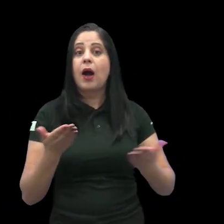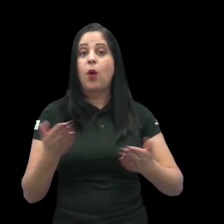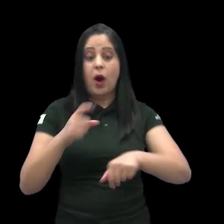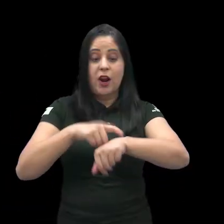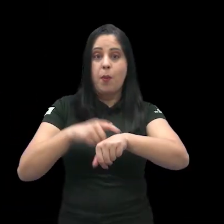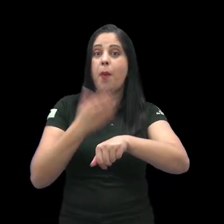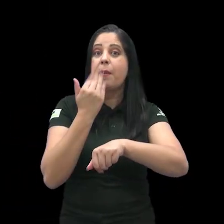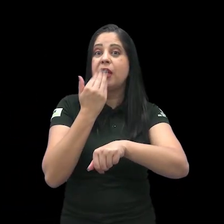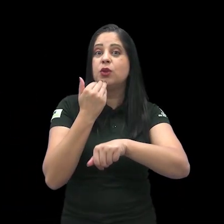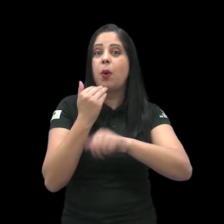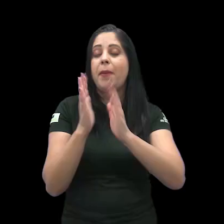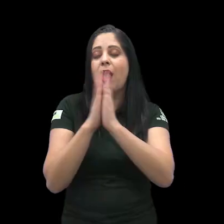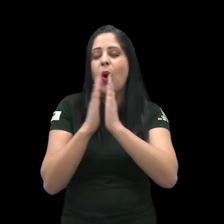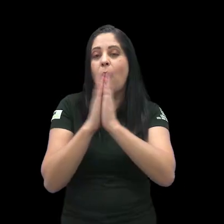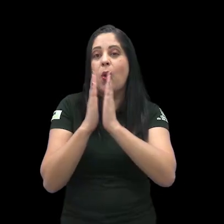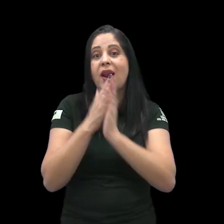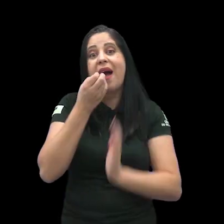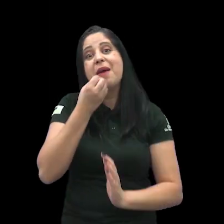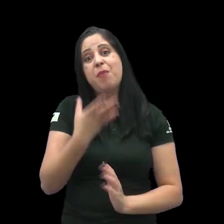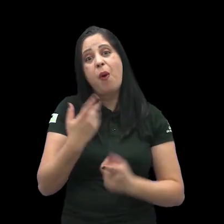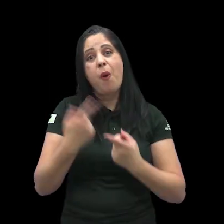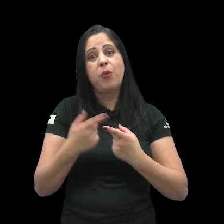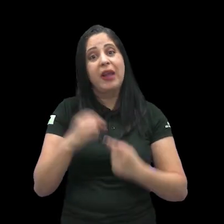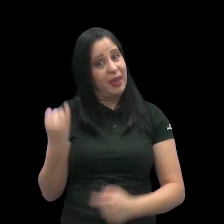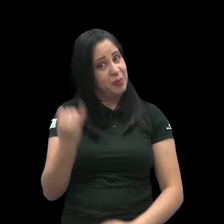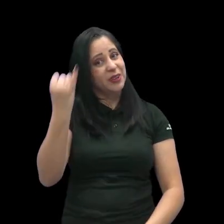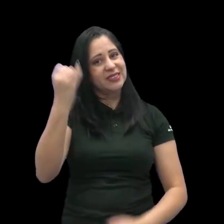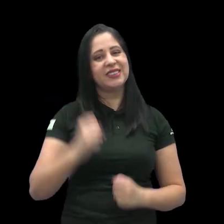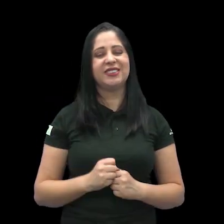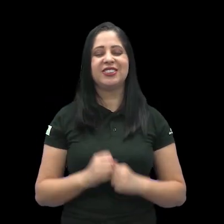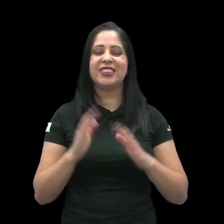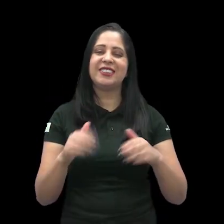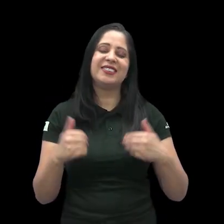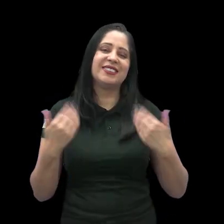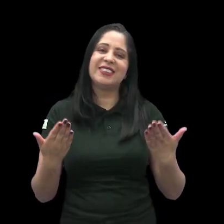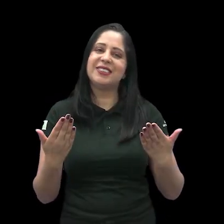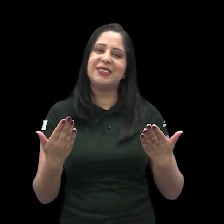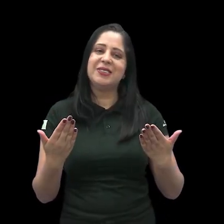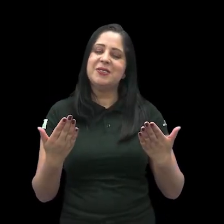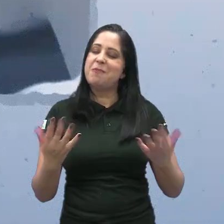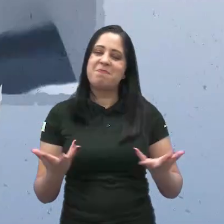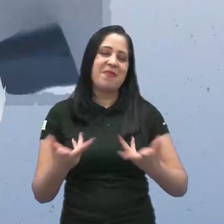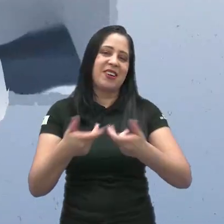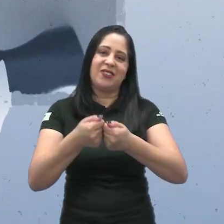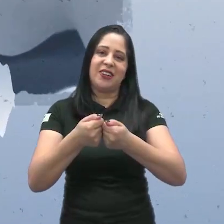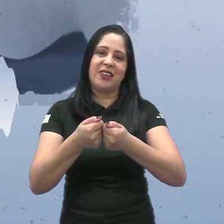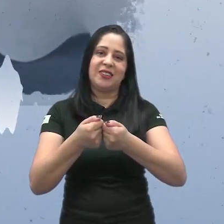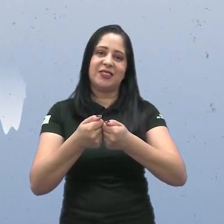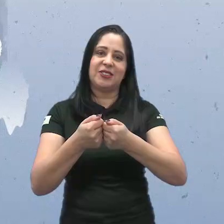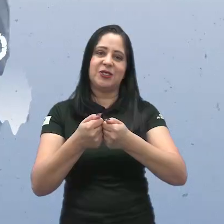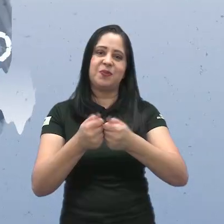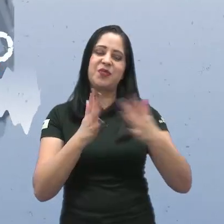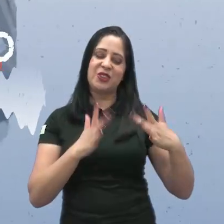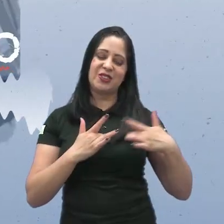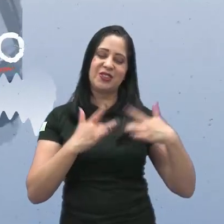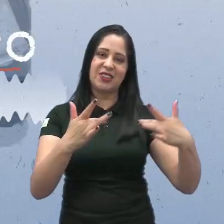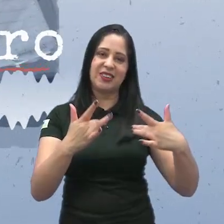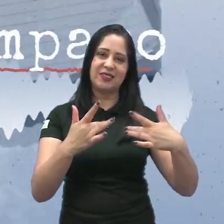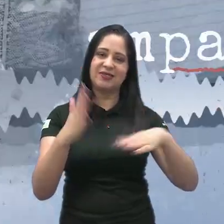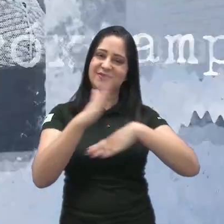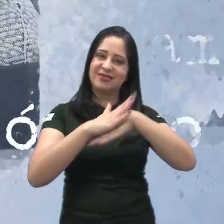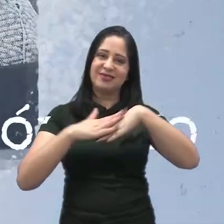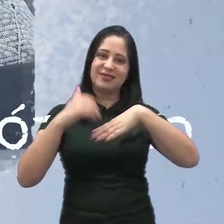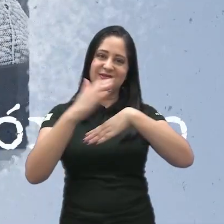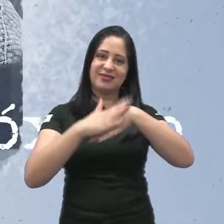meu filho disse que isso é importante e que vocês fazem isso aqui. Então, para nós, isso não tem preço. Solidariedade.